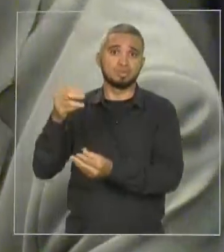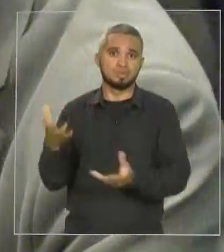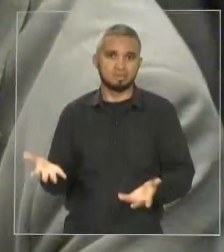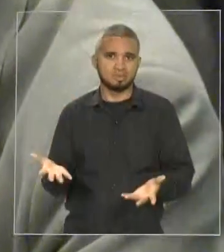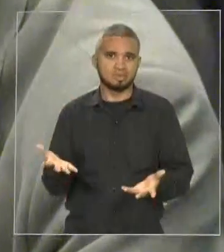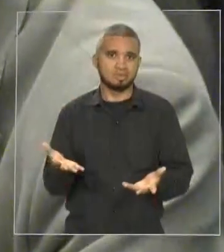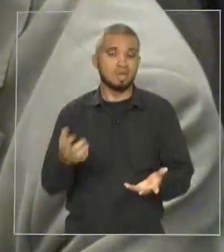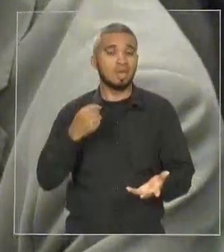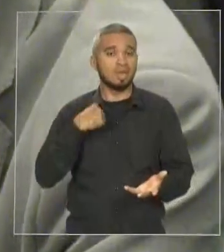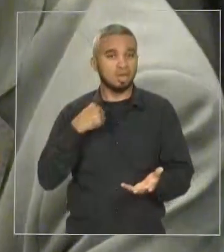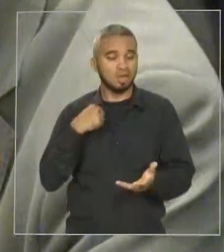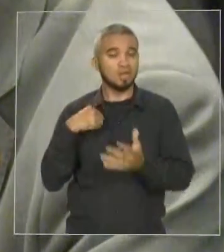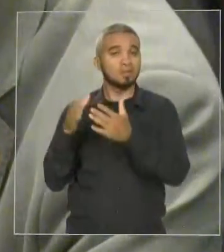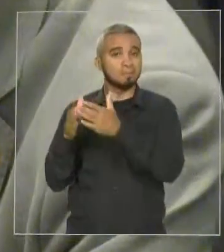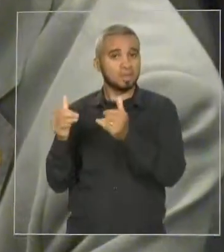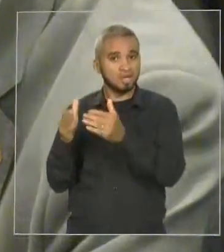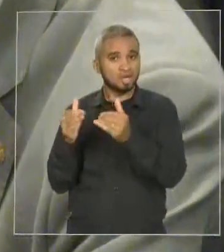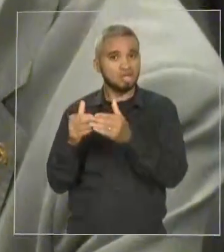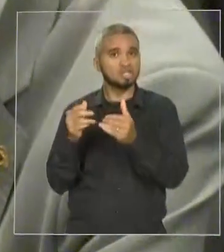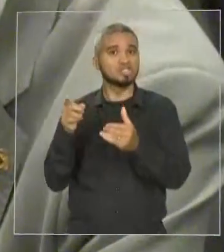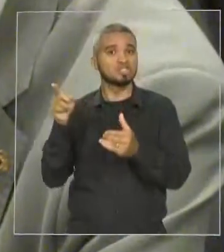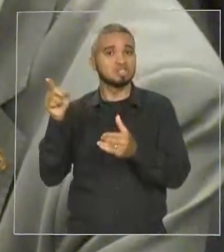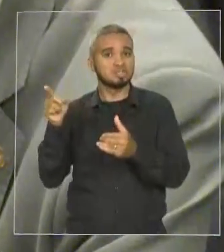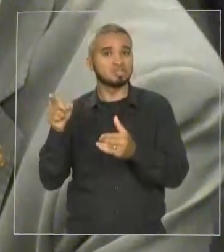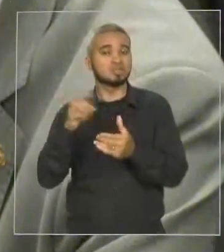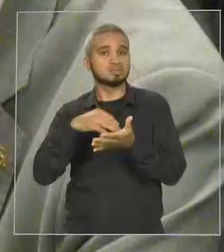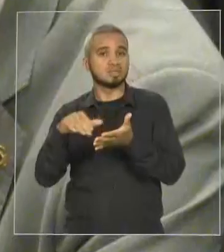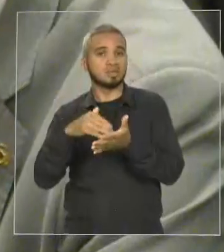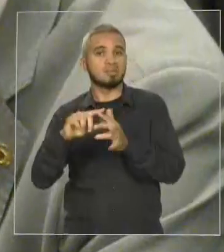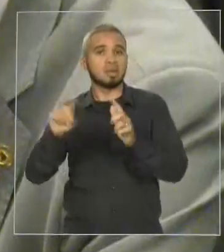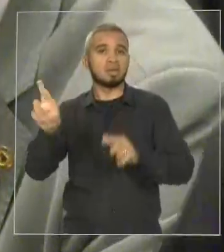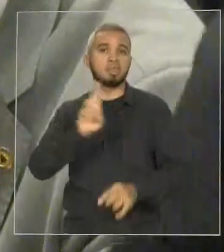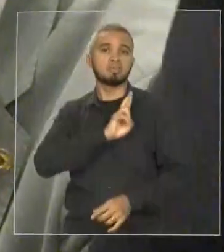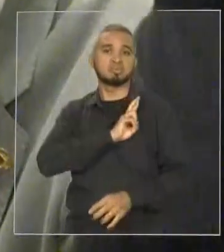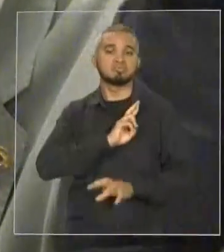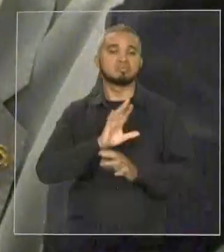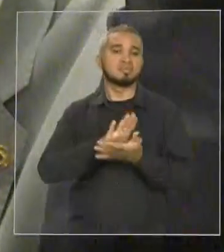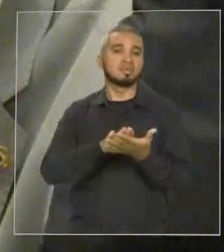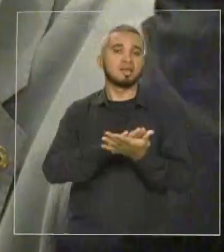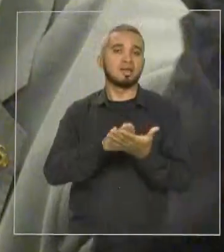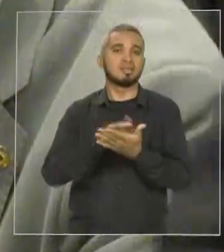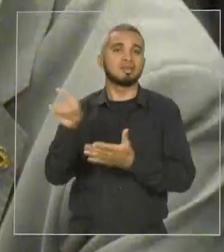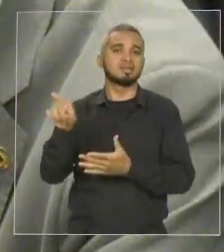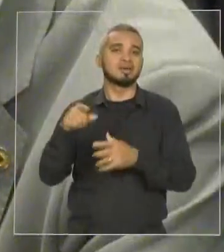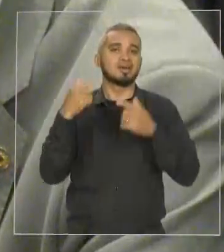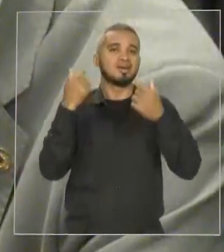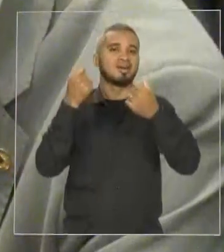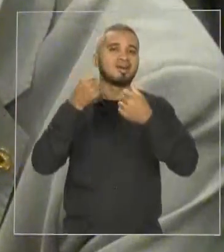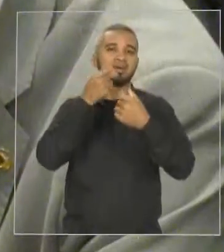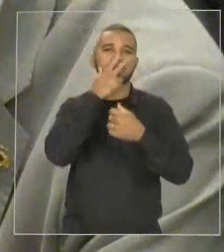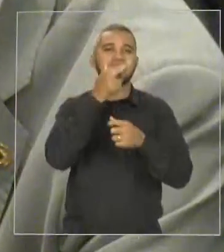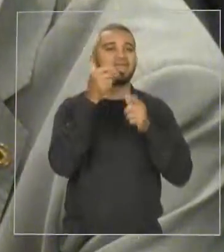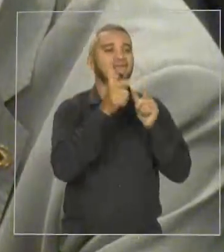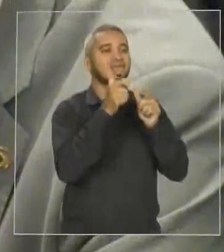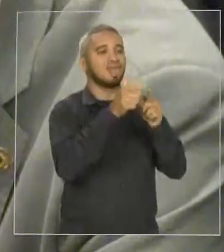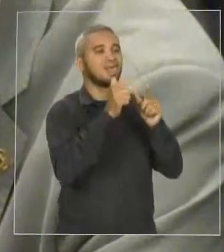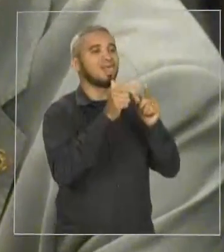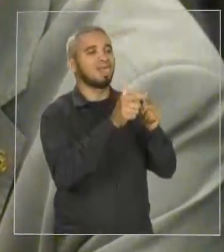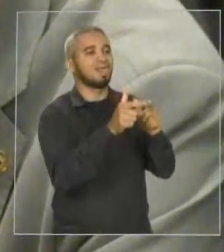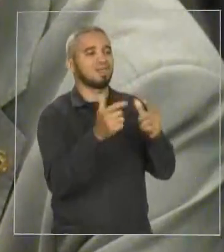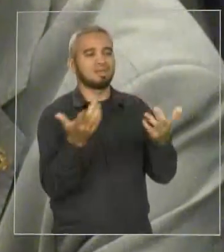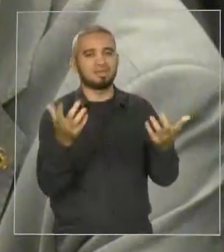debocham com as denúncias que a gente faz. Então, para mim, fica mais claro e evidente que Vossa Excelência está trazendo nessa tribuna